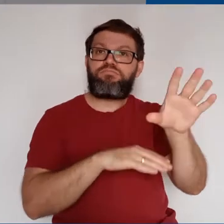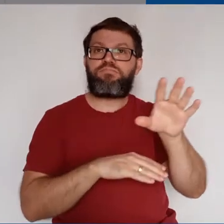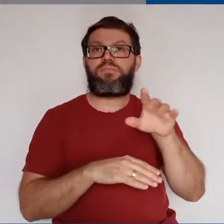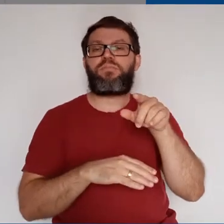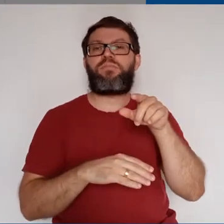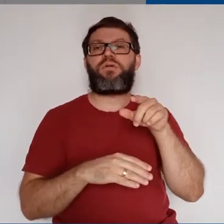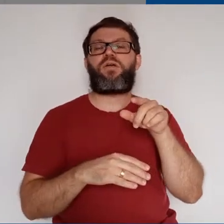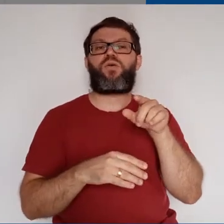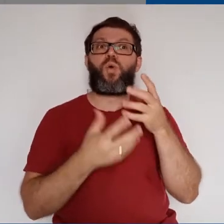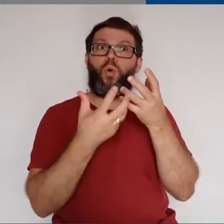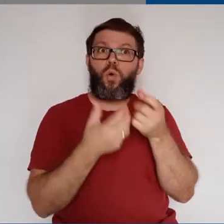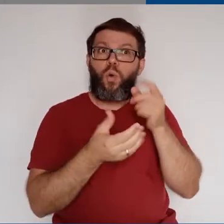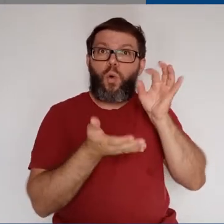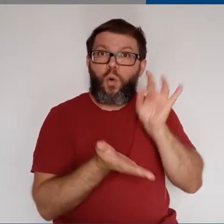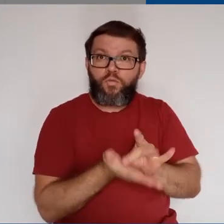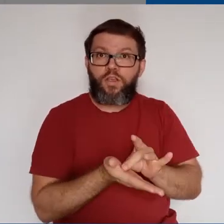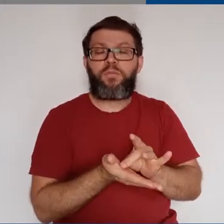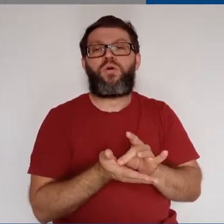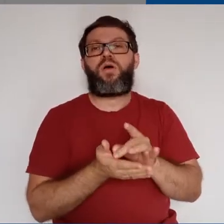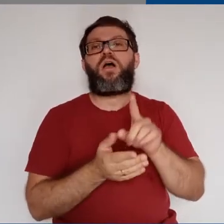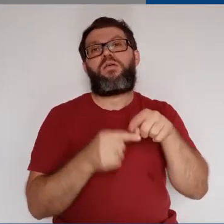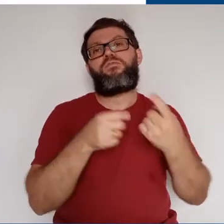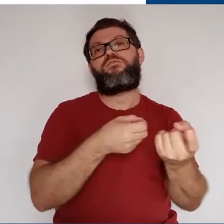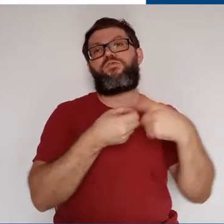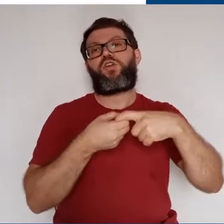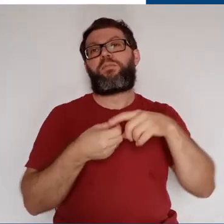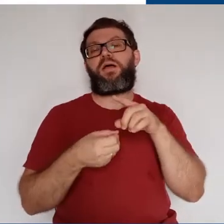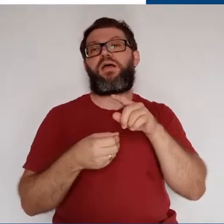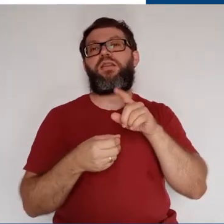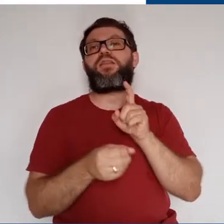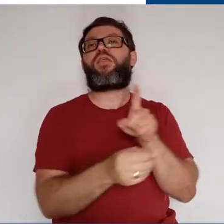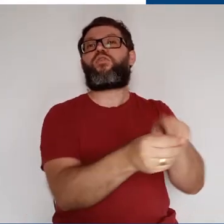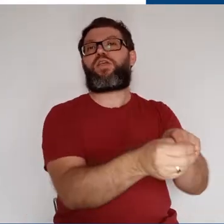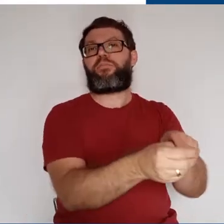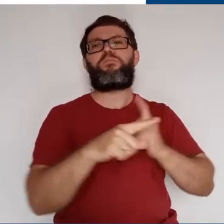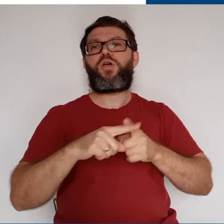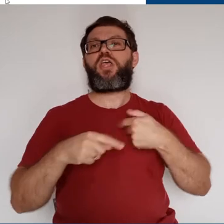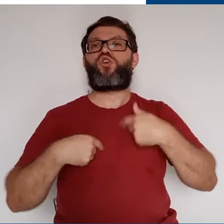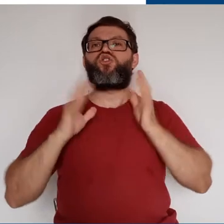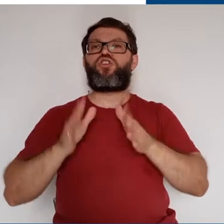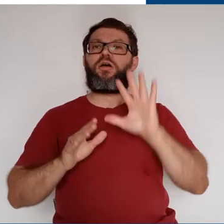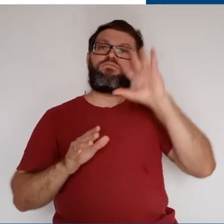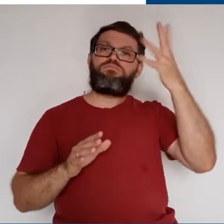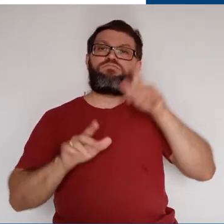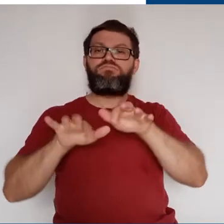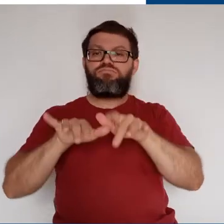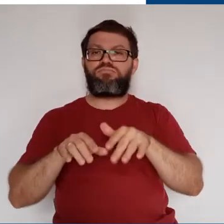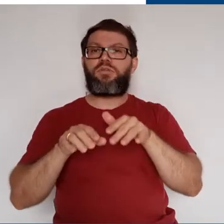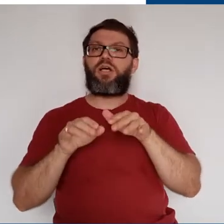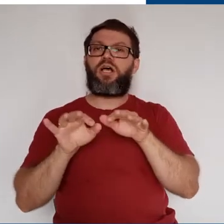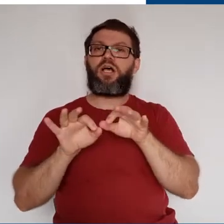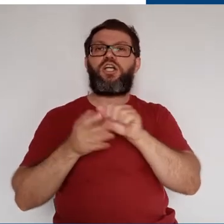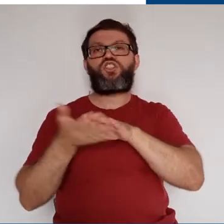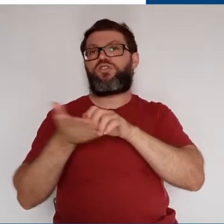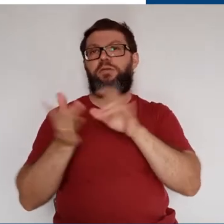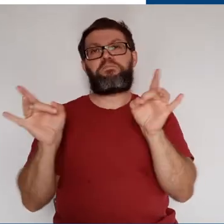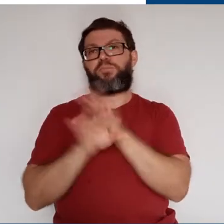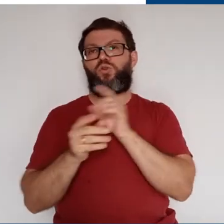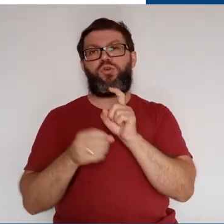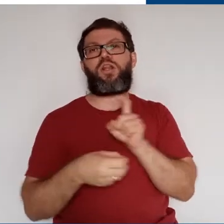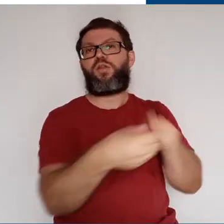a classificação da atividade muda para devolvido, porque nesse caso eu devolvi a atividade para o professor. Além